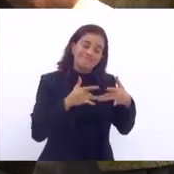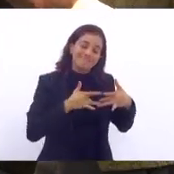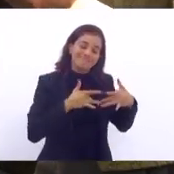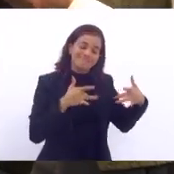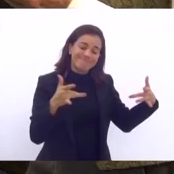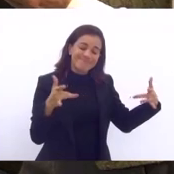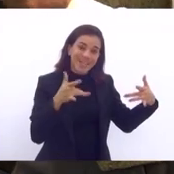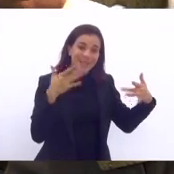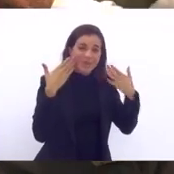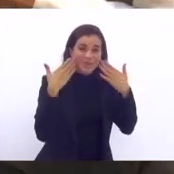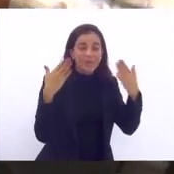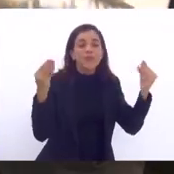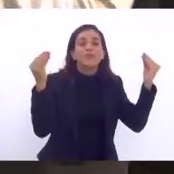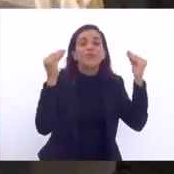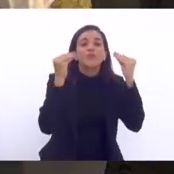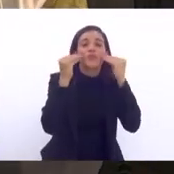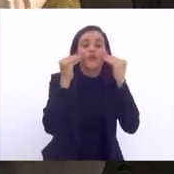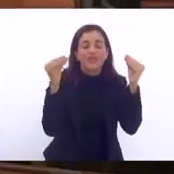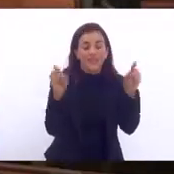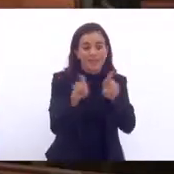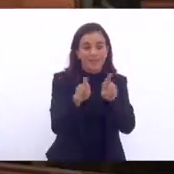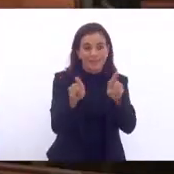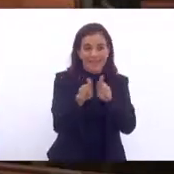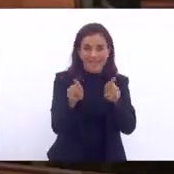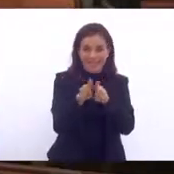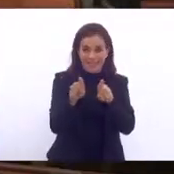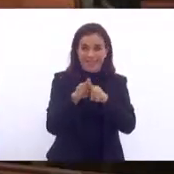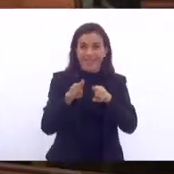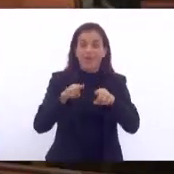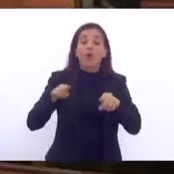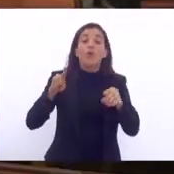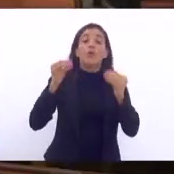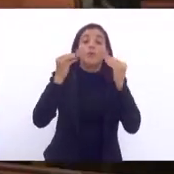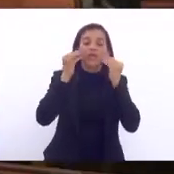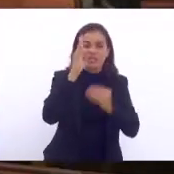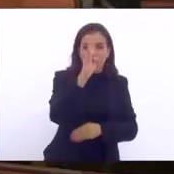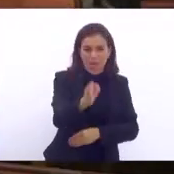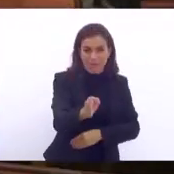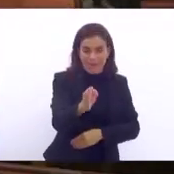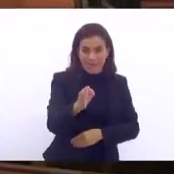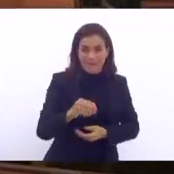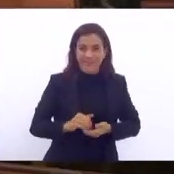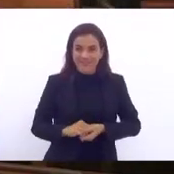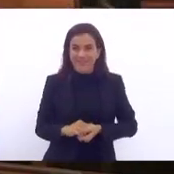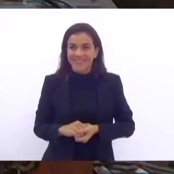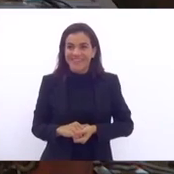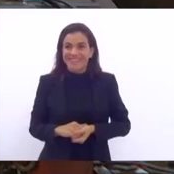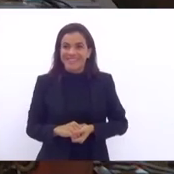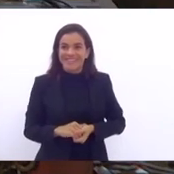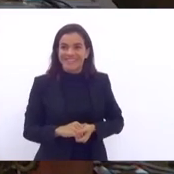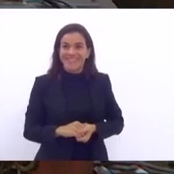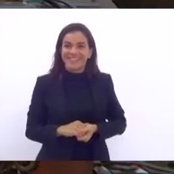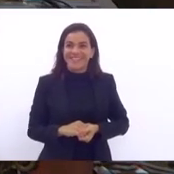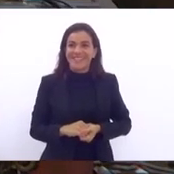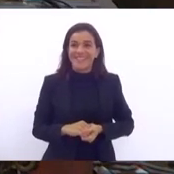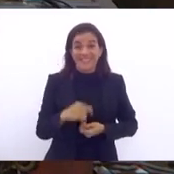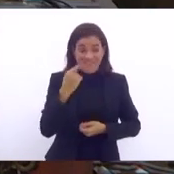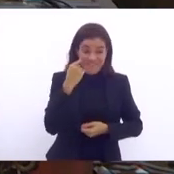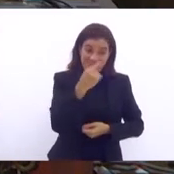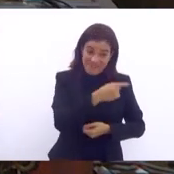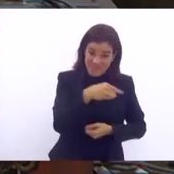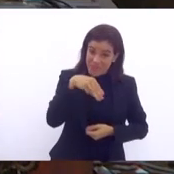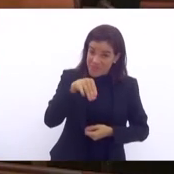Excelência, agradecimento, um beijo hétero. Por favor. Deputado Amorim. Viu, né, Mink? Viu a observação dele no final. Né? Deputado Amorim. Pode